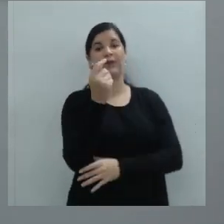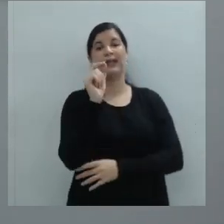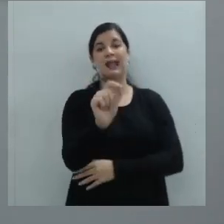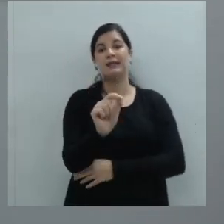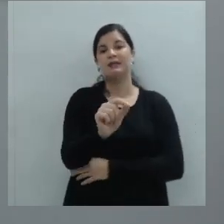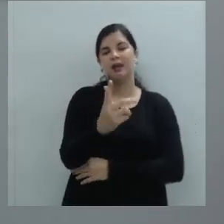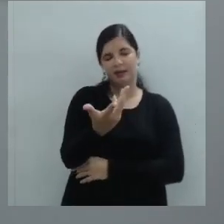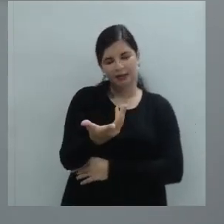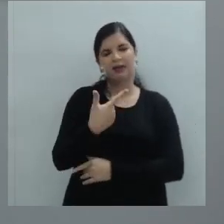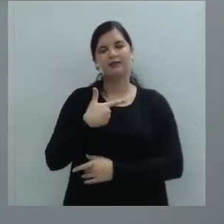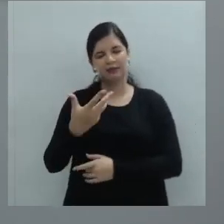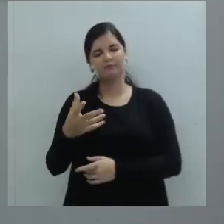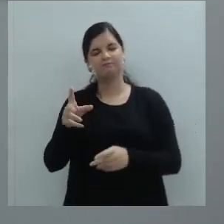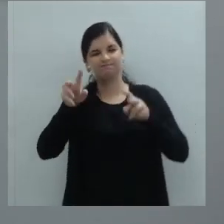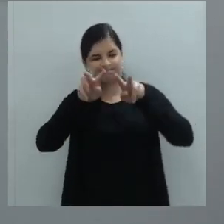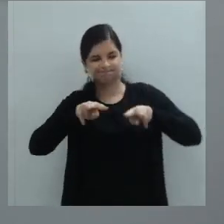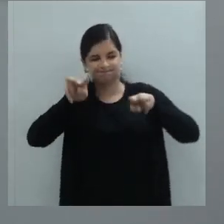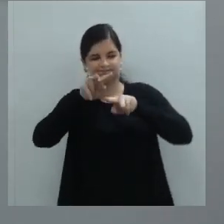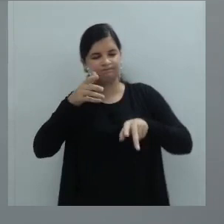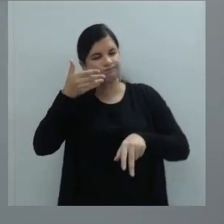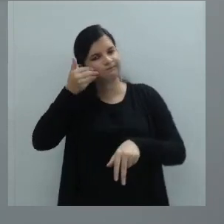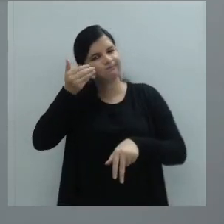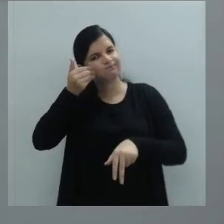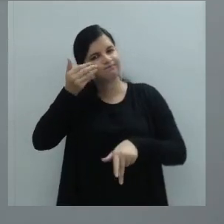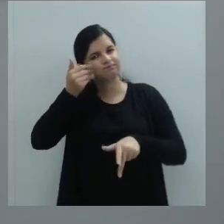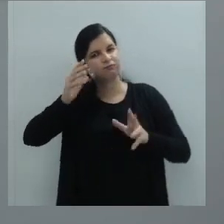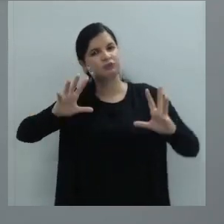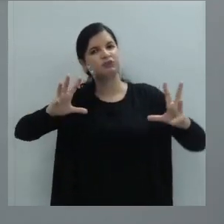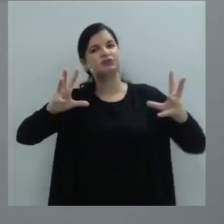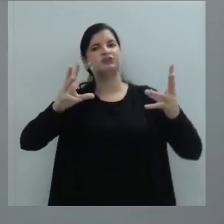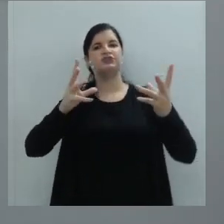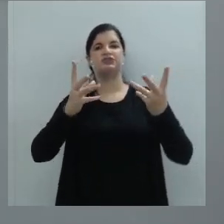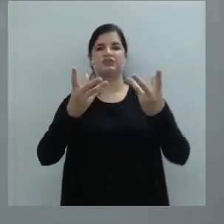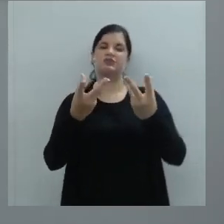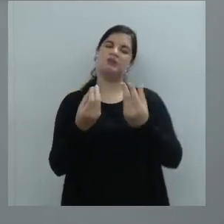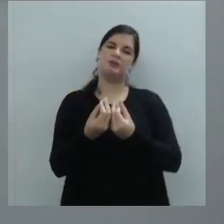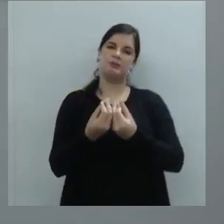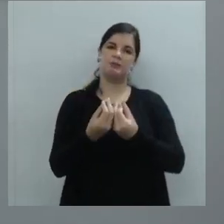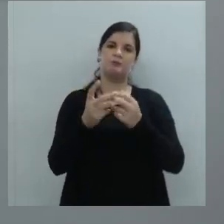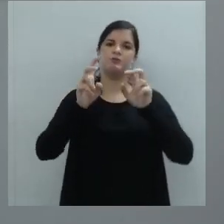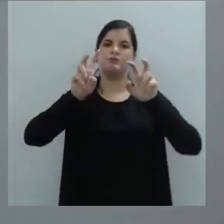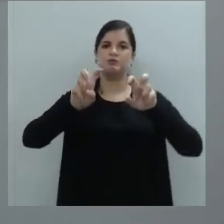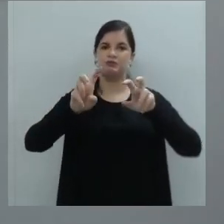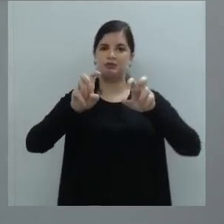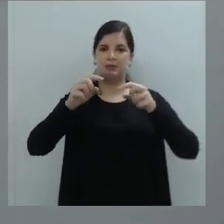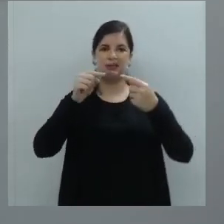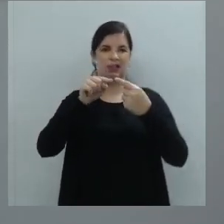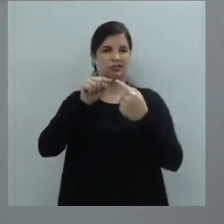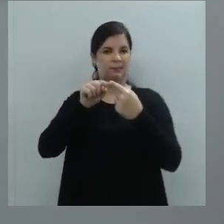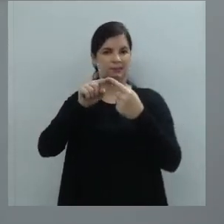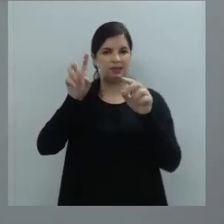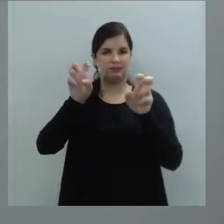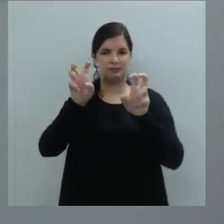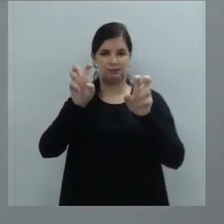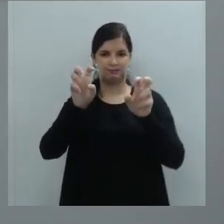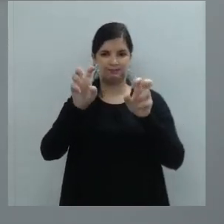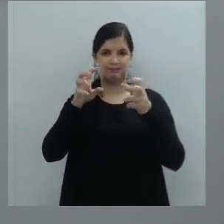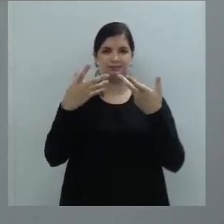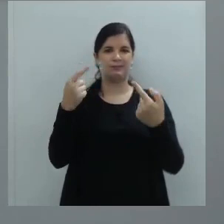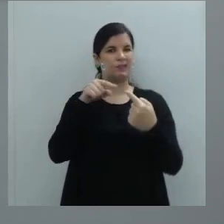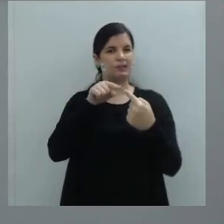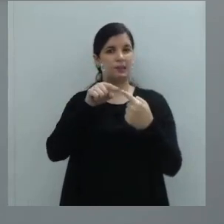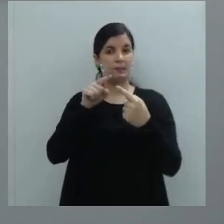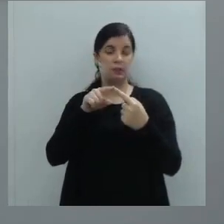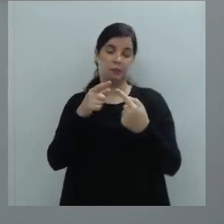nós teremos uma visão geral, parcial, sobre aquele determinado assunto, aquele